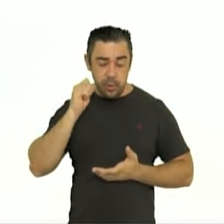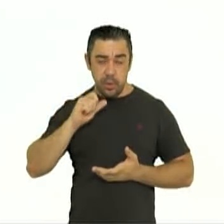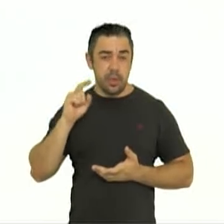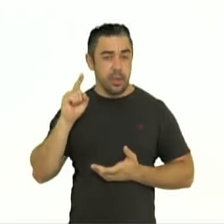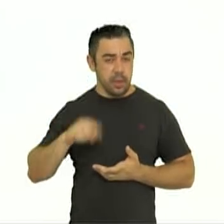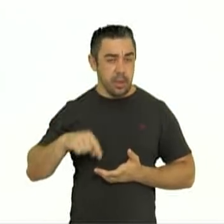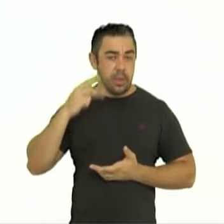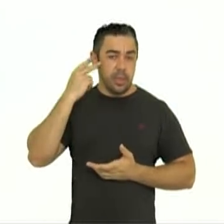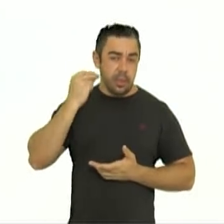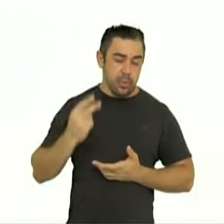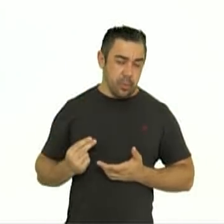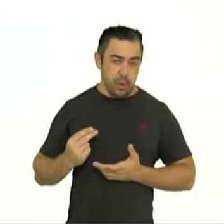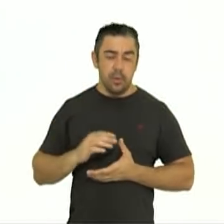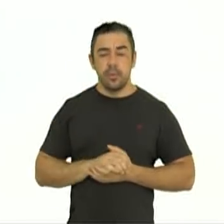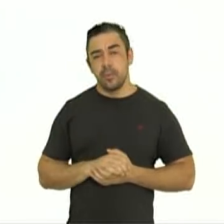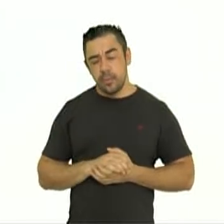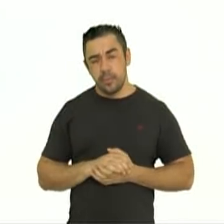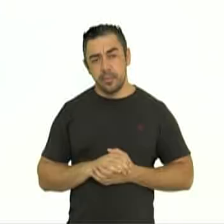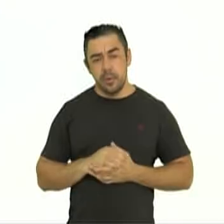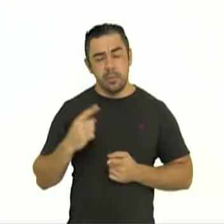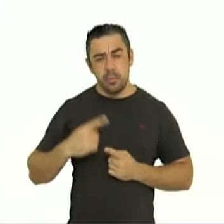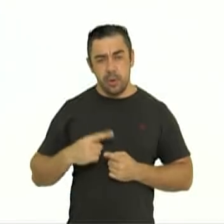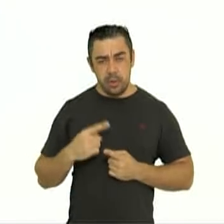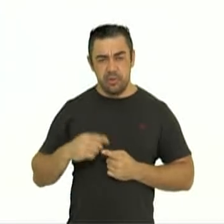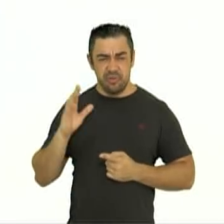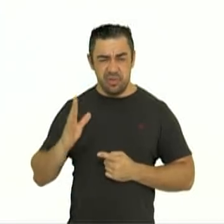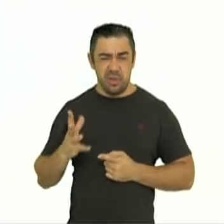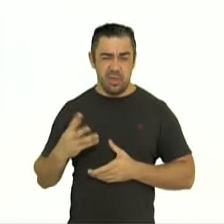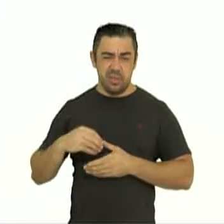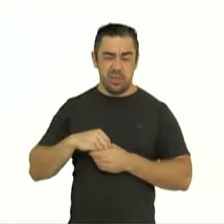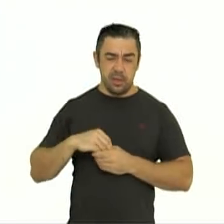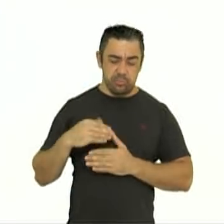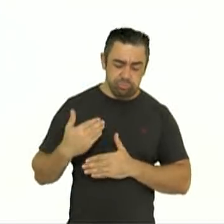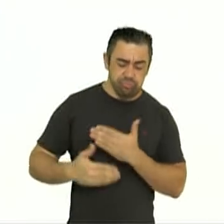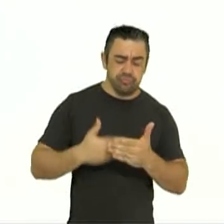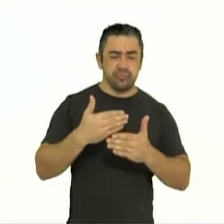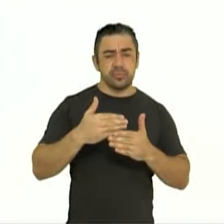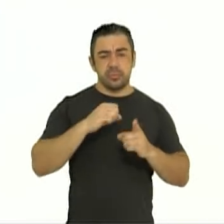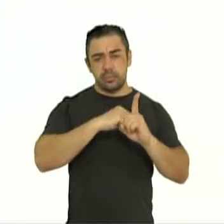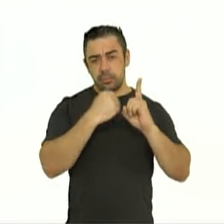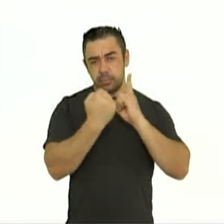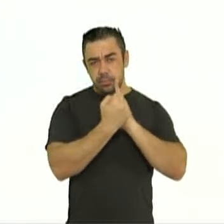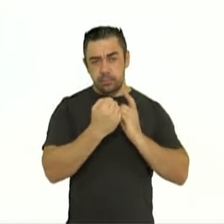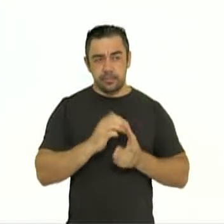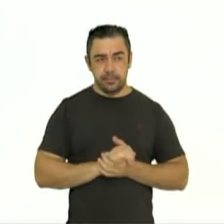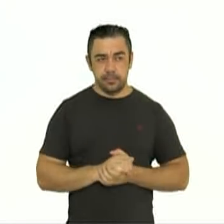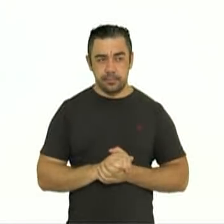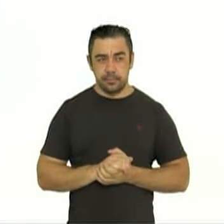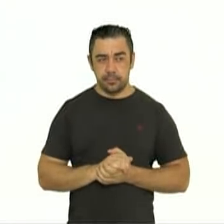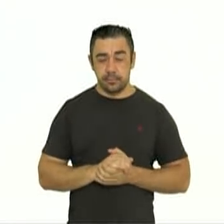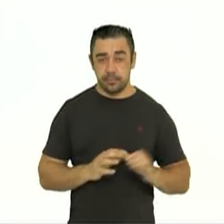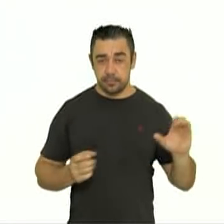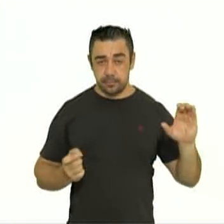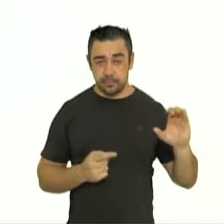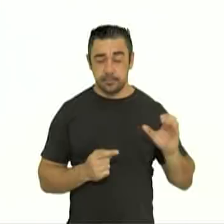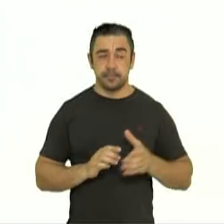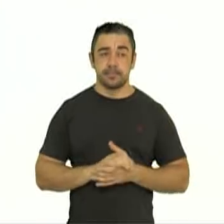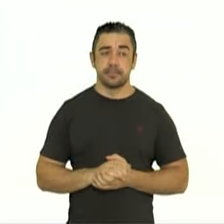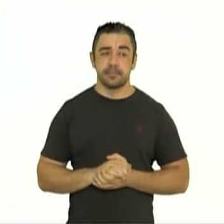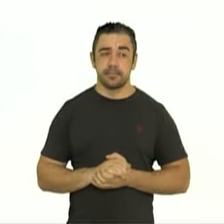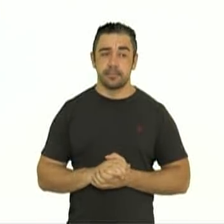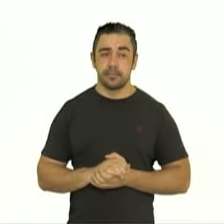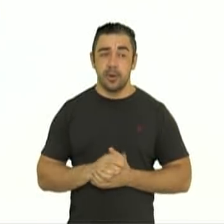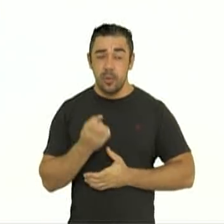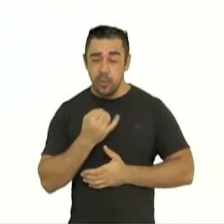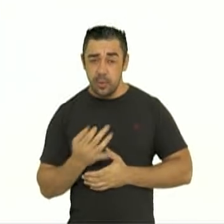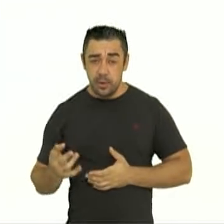são naturalizados, pois estavam dentro da construção social. Preste atenção também na letra C. O